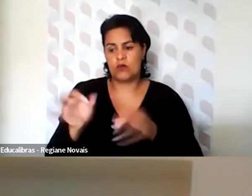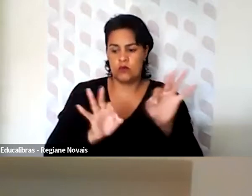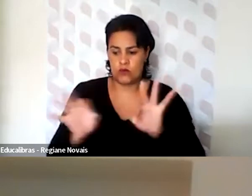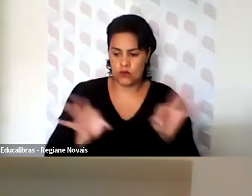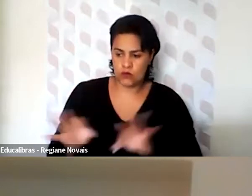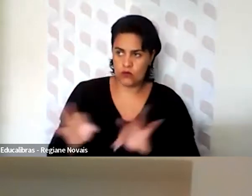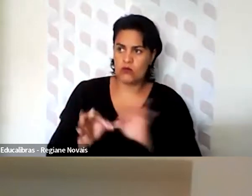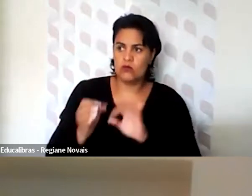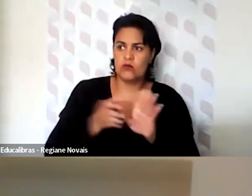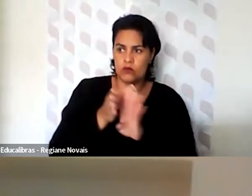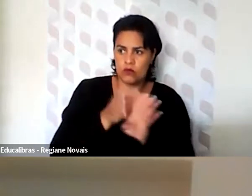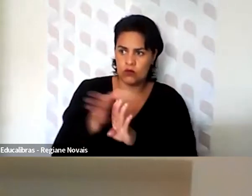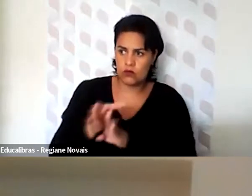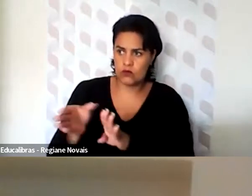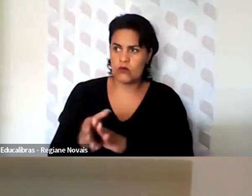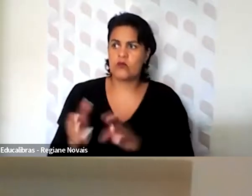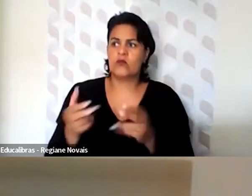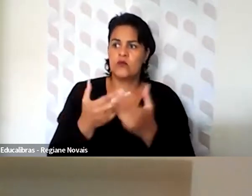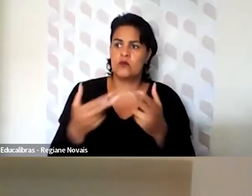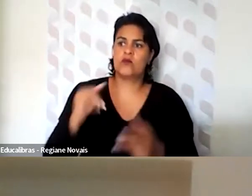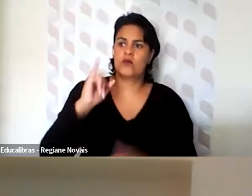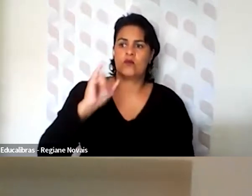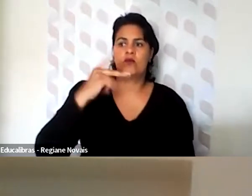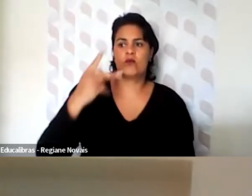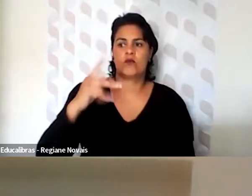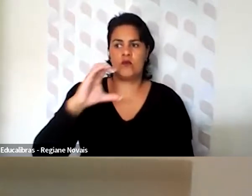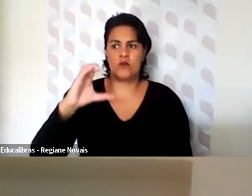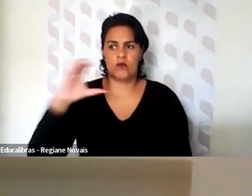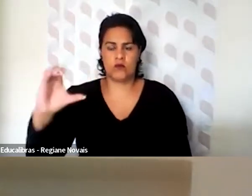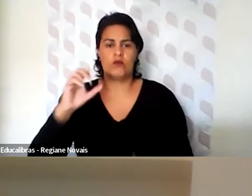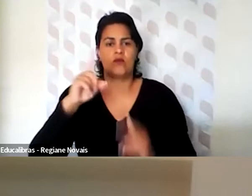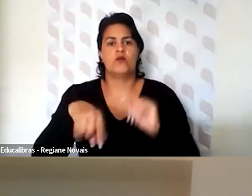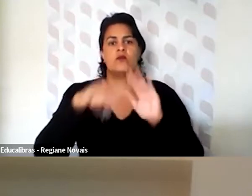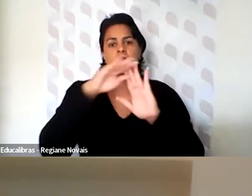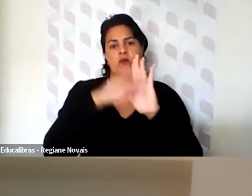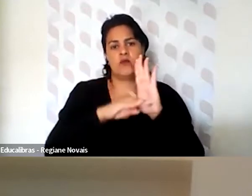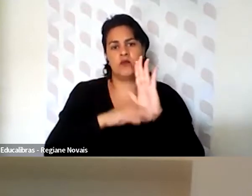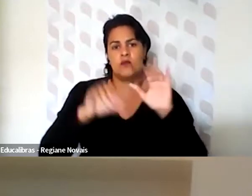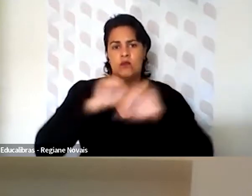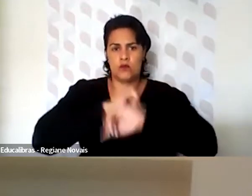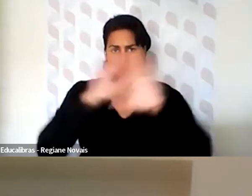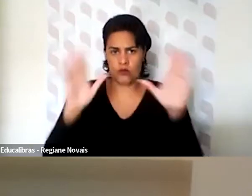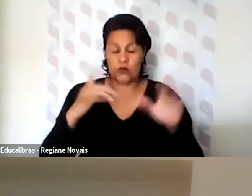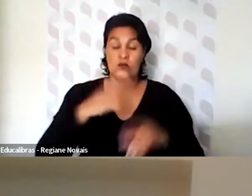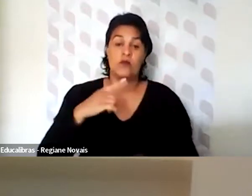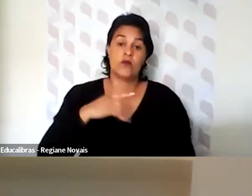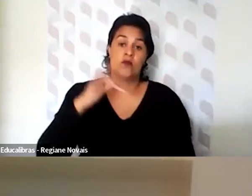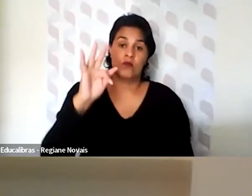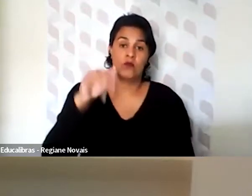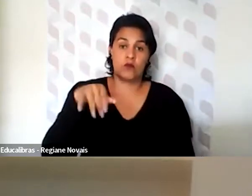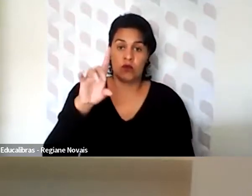temos o IPCC com metas científicas claras e nós temos TNFD, que são métricas